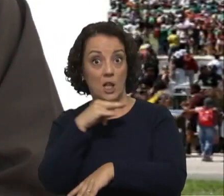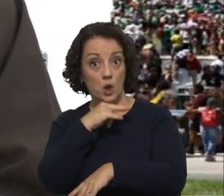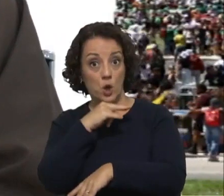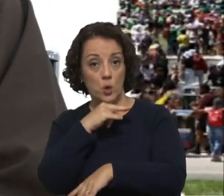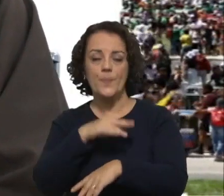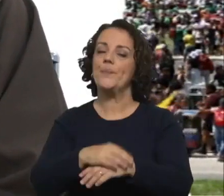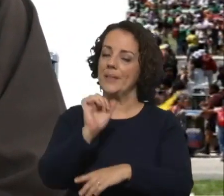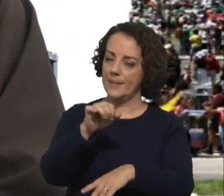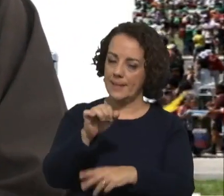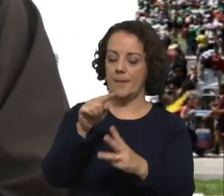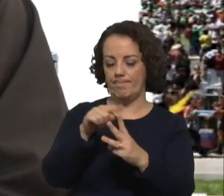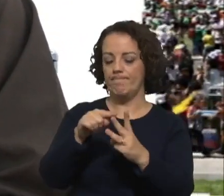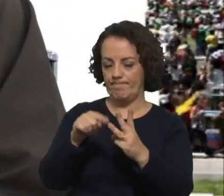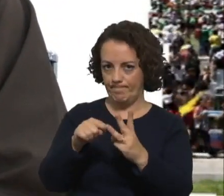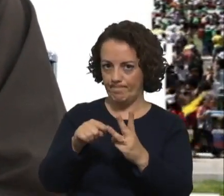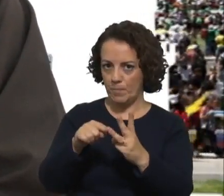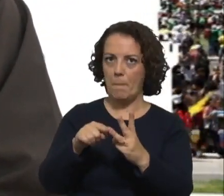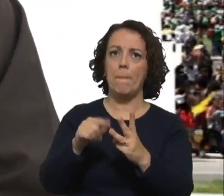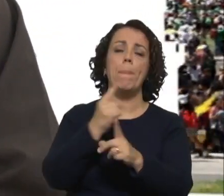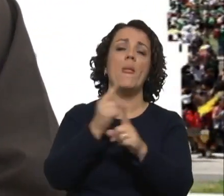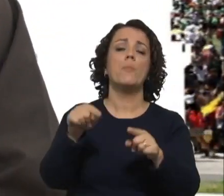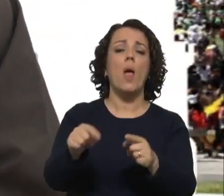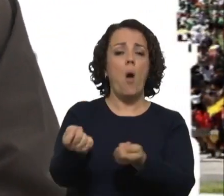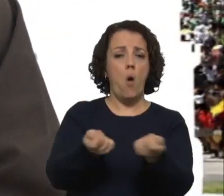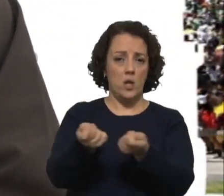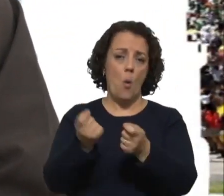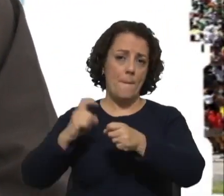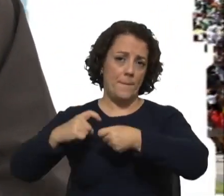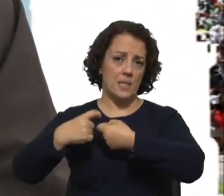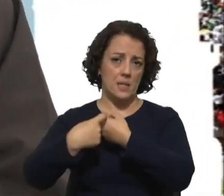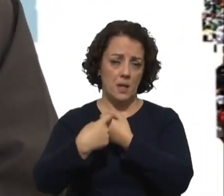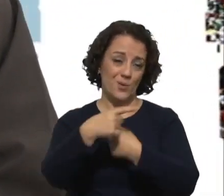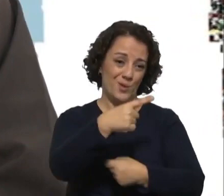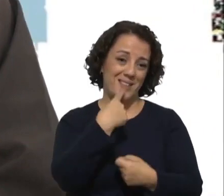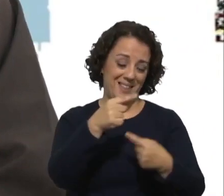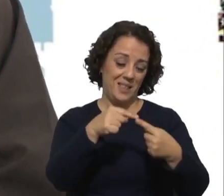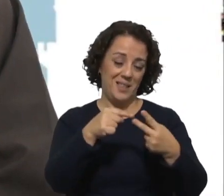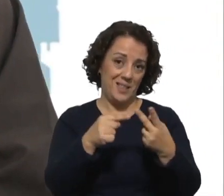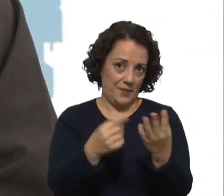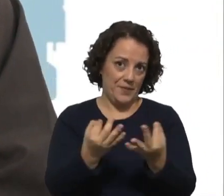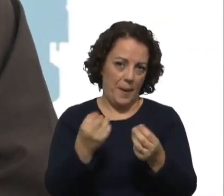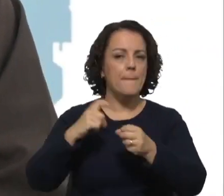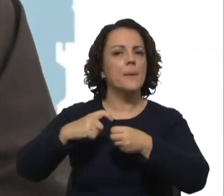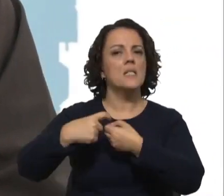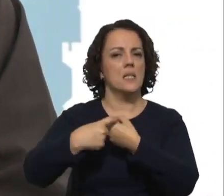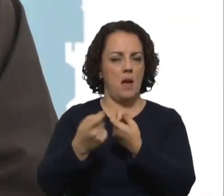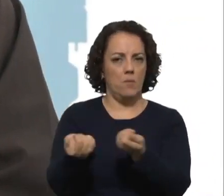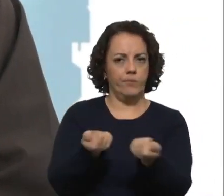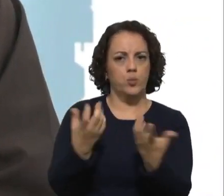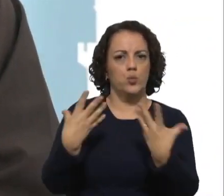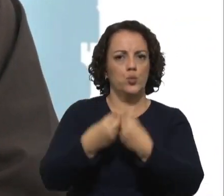Exatamente, porque esta iniciativa teve vários parceiros, nomeadamente esses que já referiu, porque quisemos